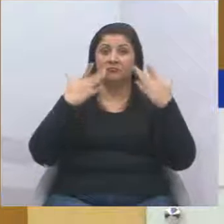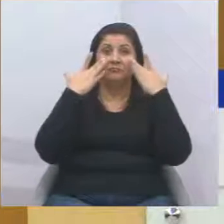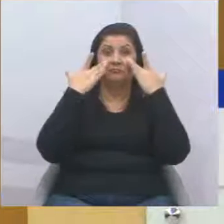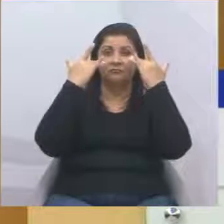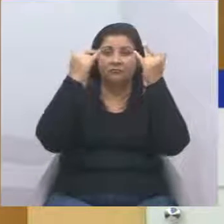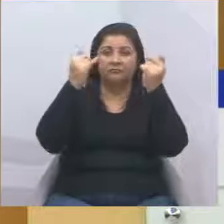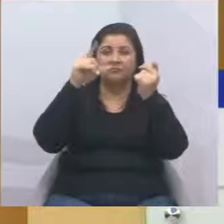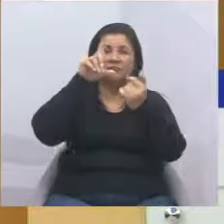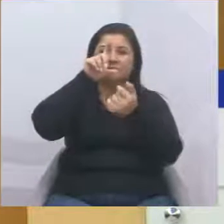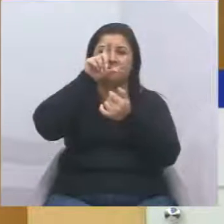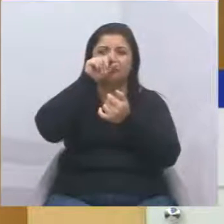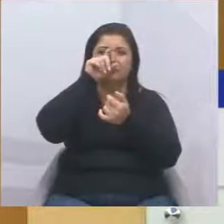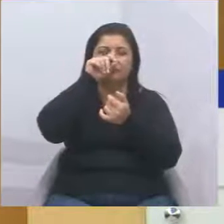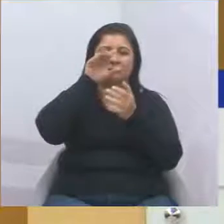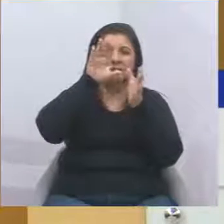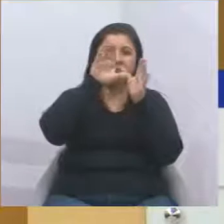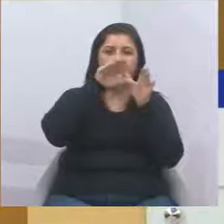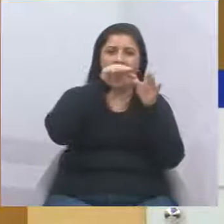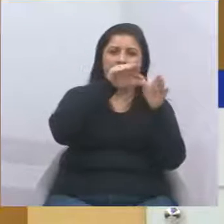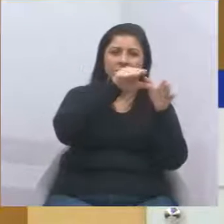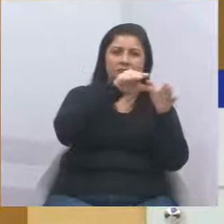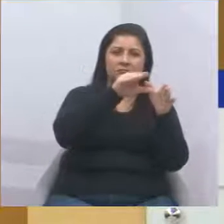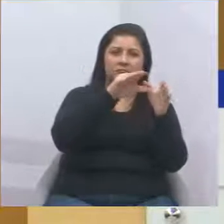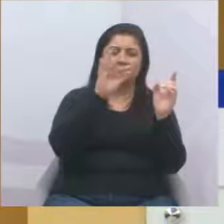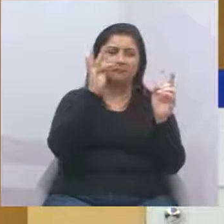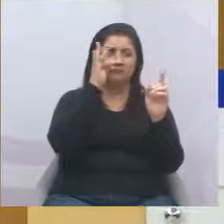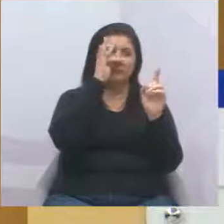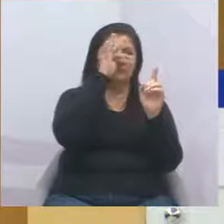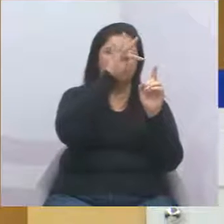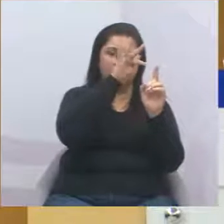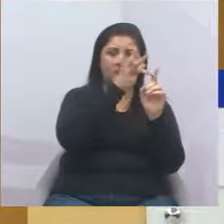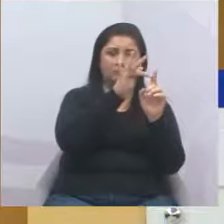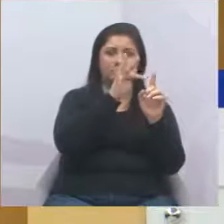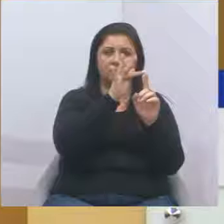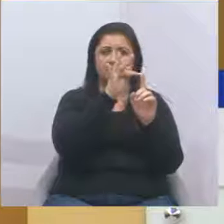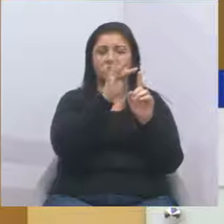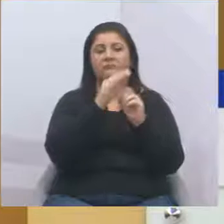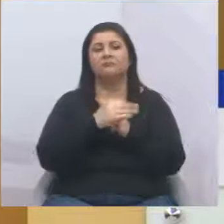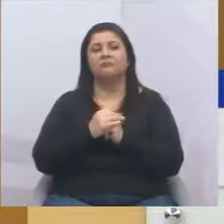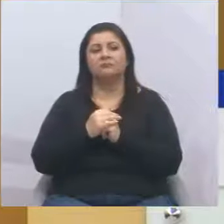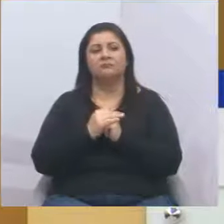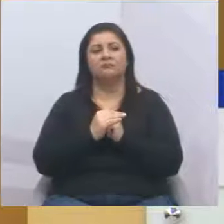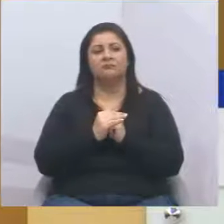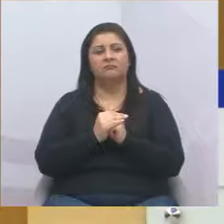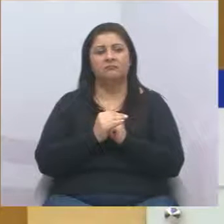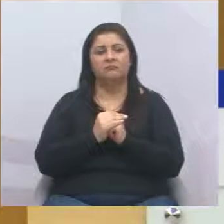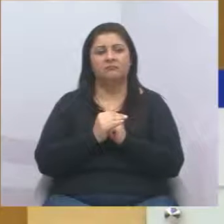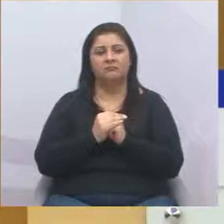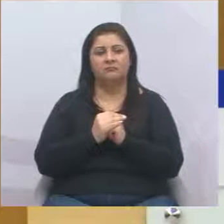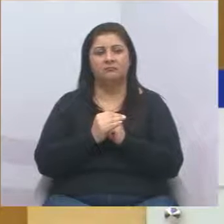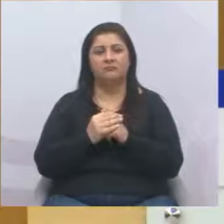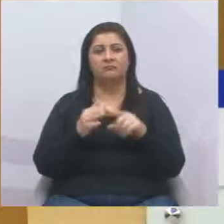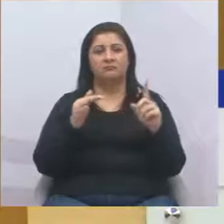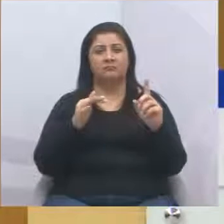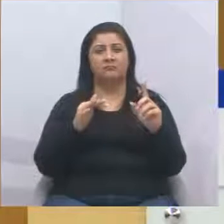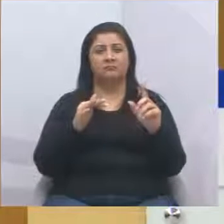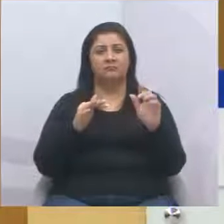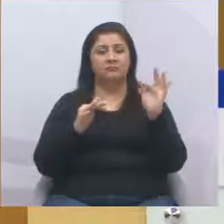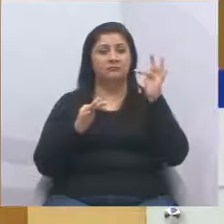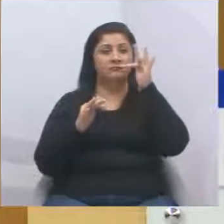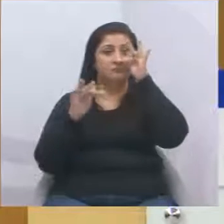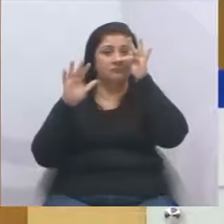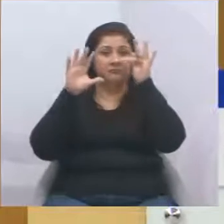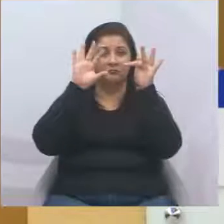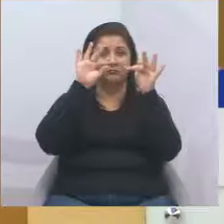beija-flores, como o beija-flor que deveste preta. O beija-flor